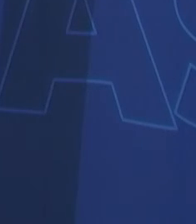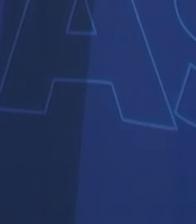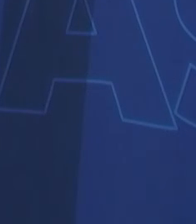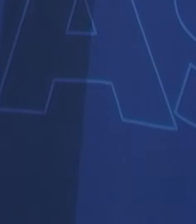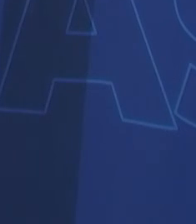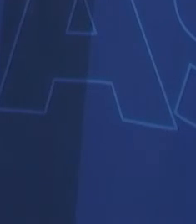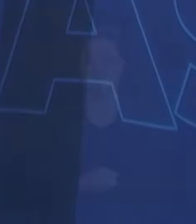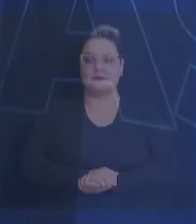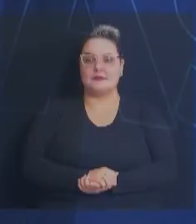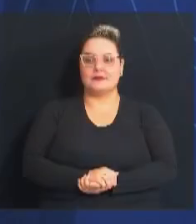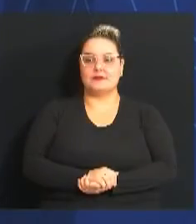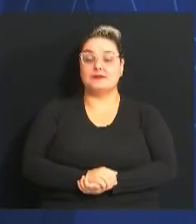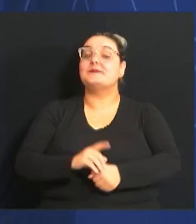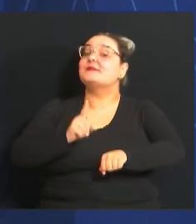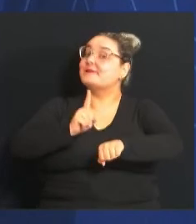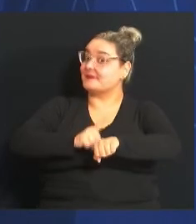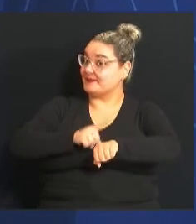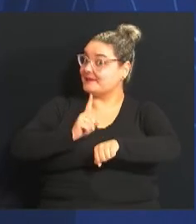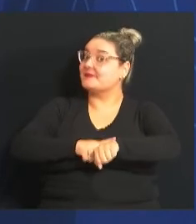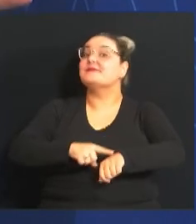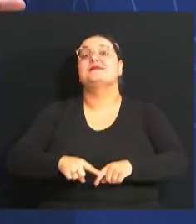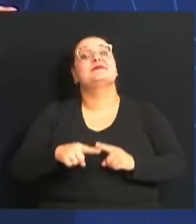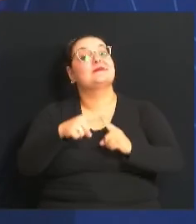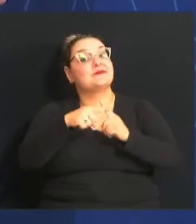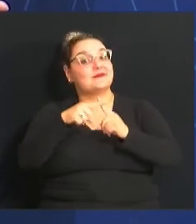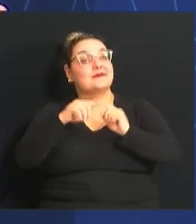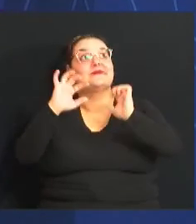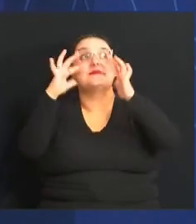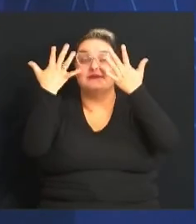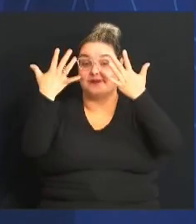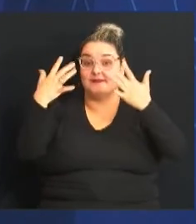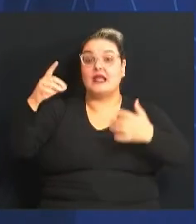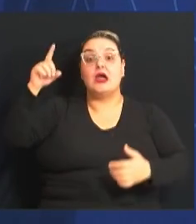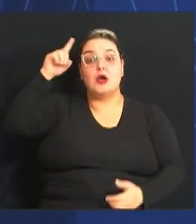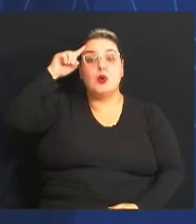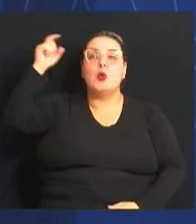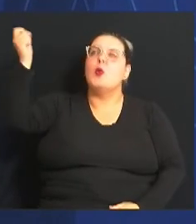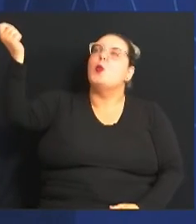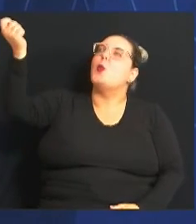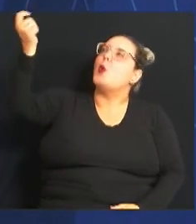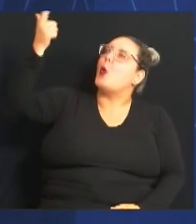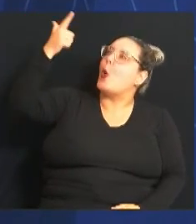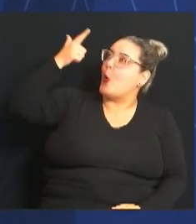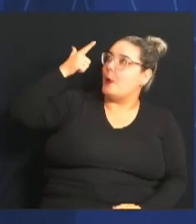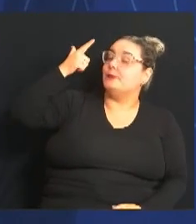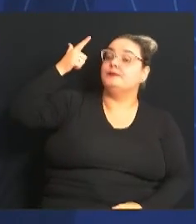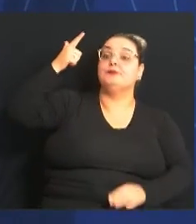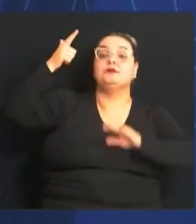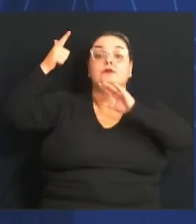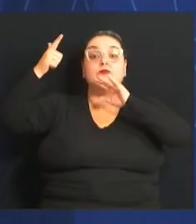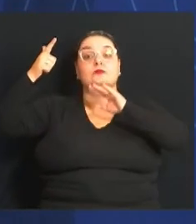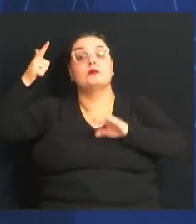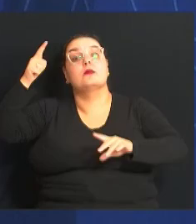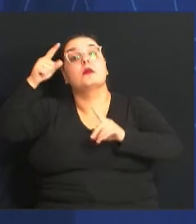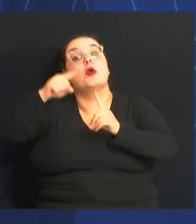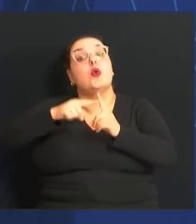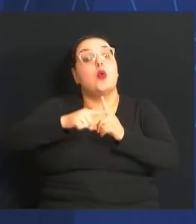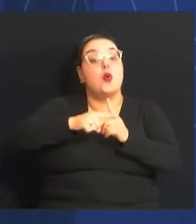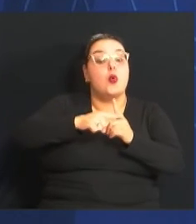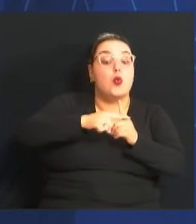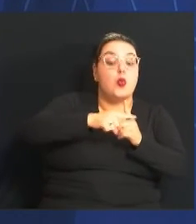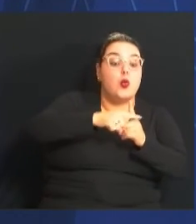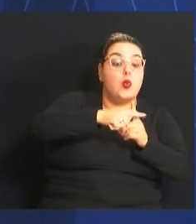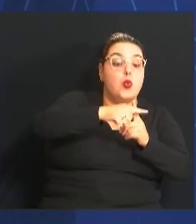Hora da nossa previsão do tempo, porque hoje o dia está ensolarado, agora à tarde a temperatura sobe,